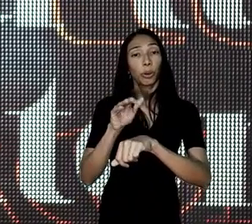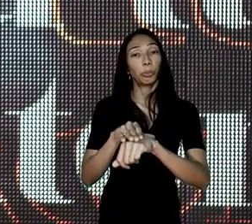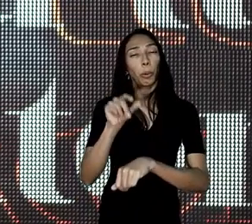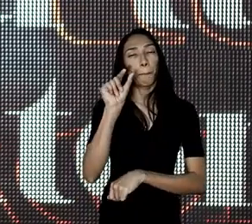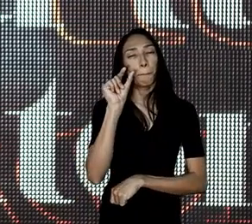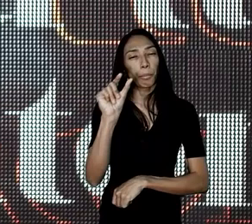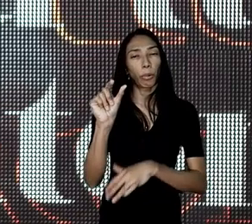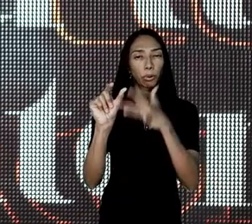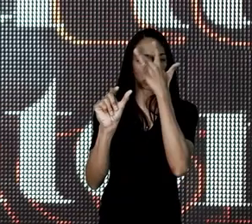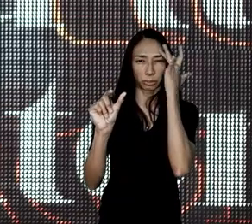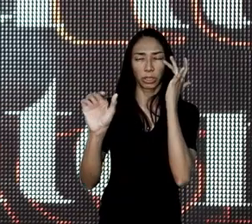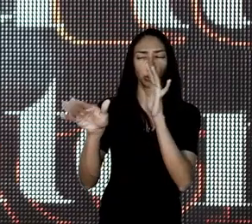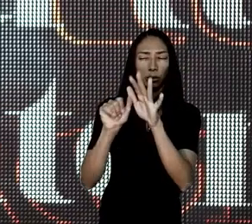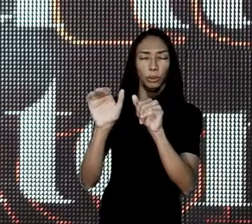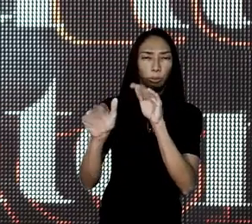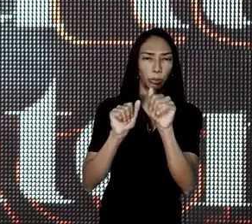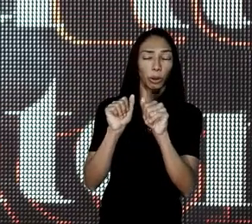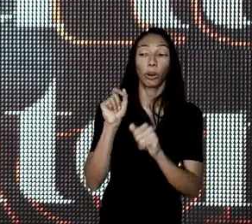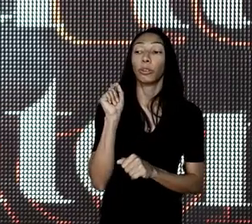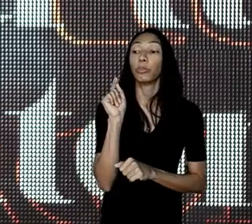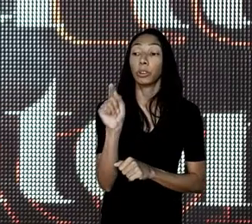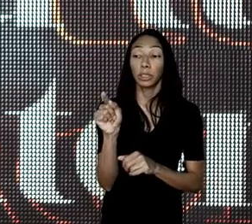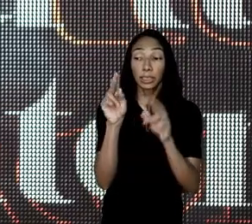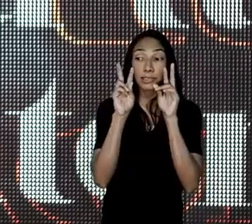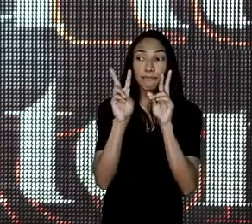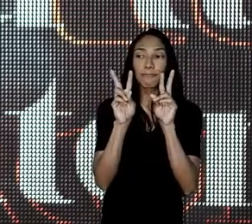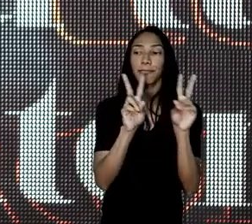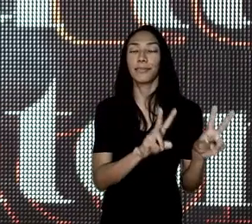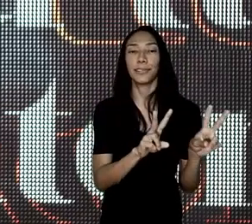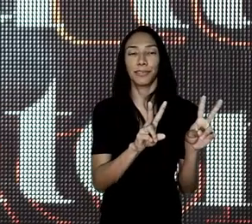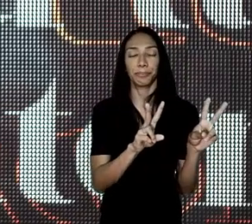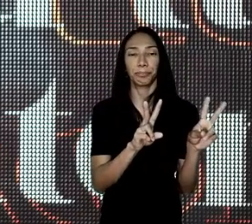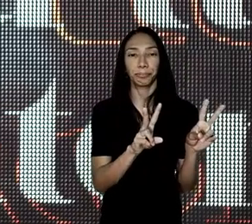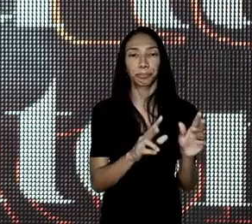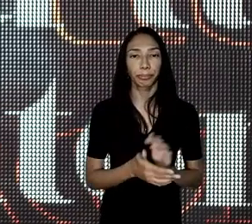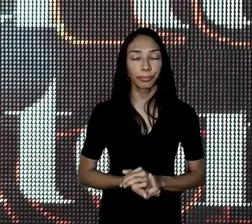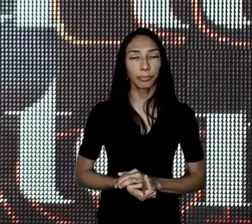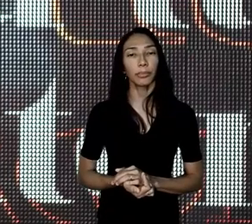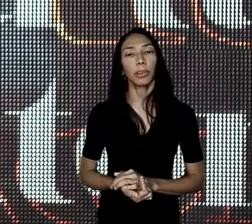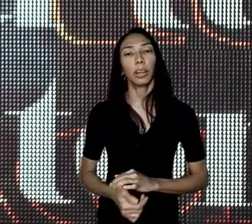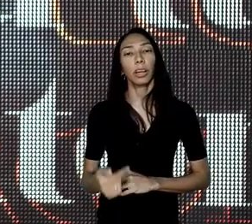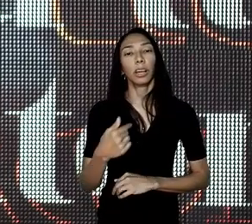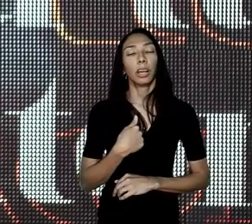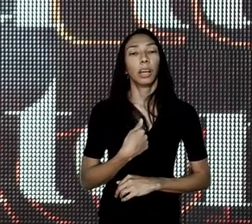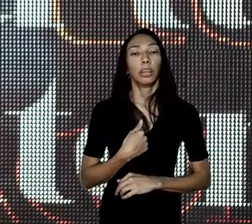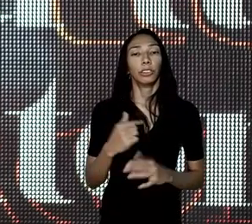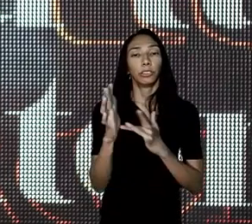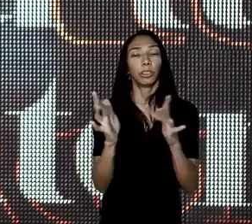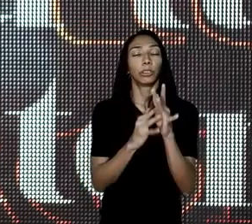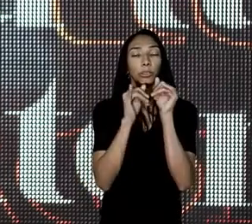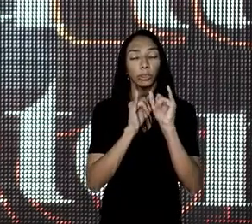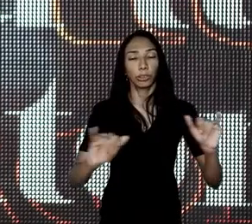olha, agora vocês vão ver. Vocês vão ver, como Ele disse para Marta: eu sou a ressurreição e a